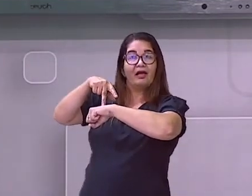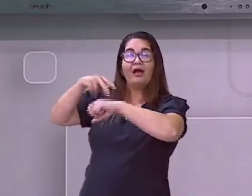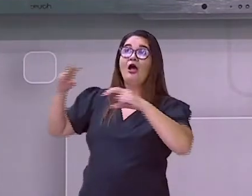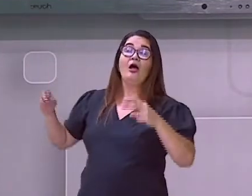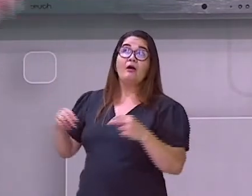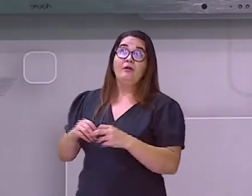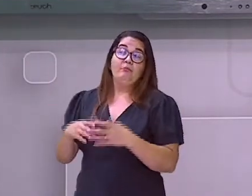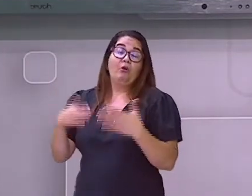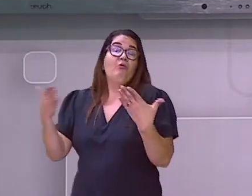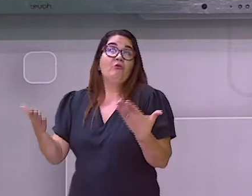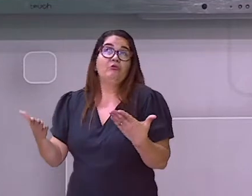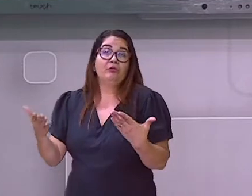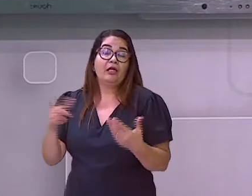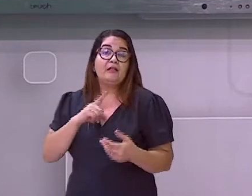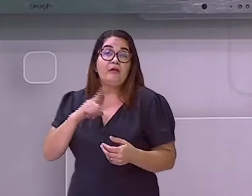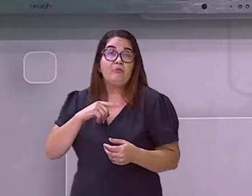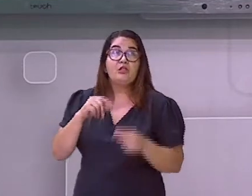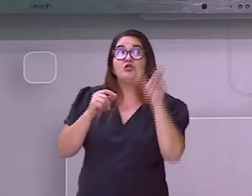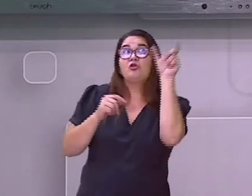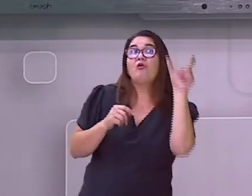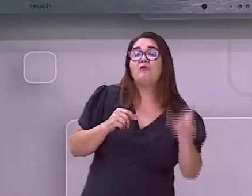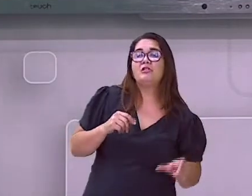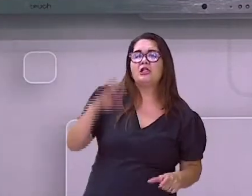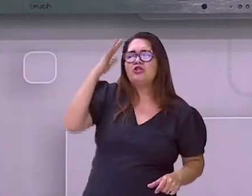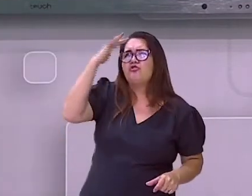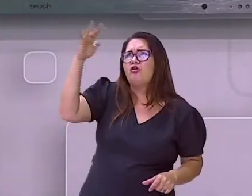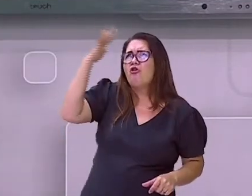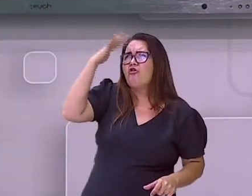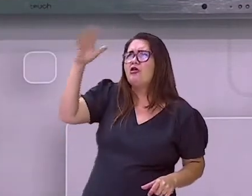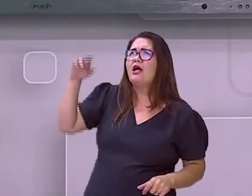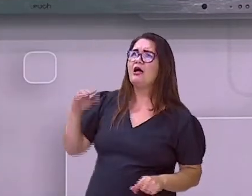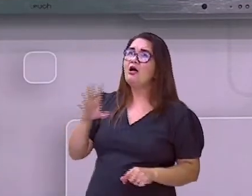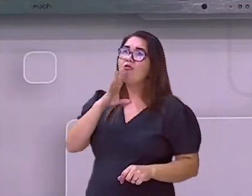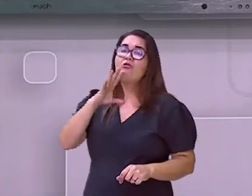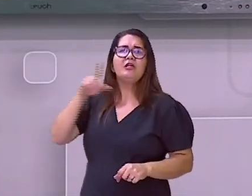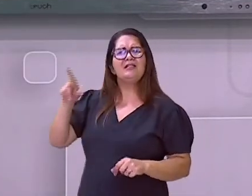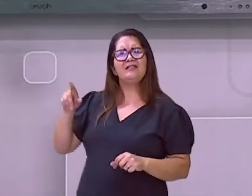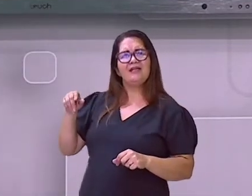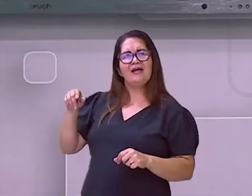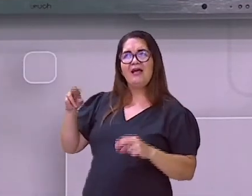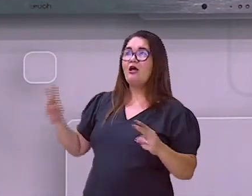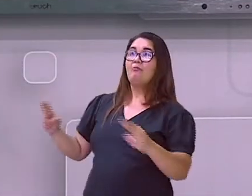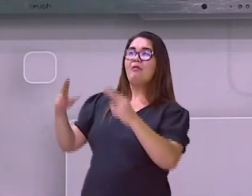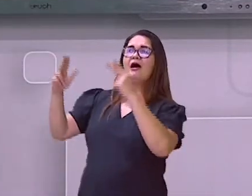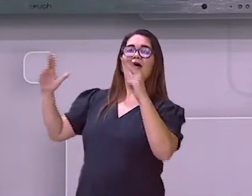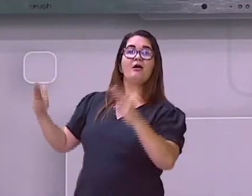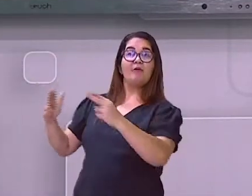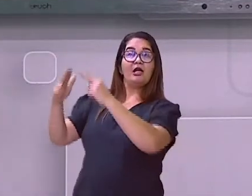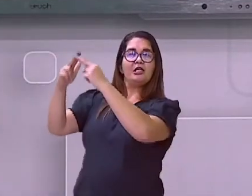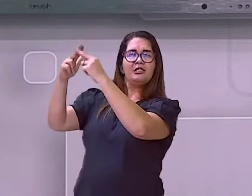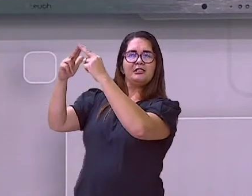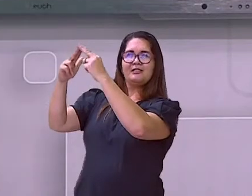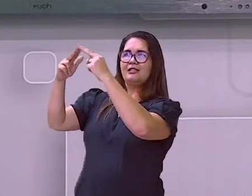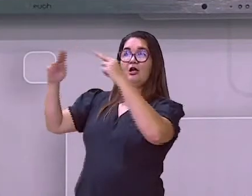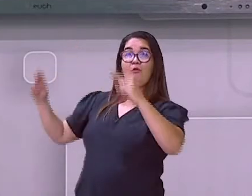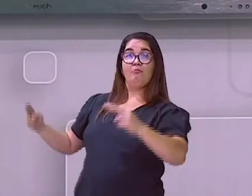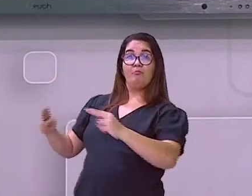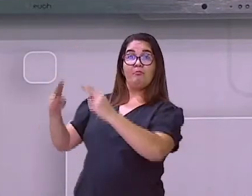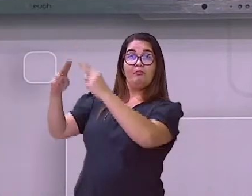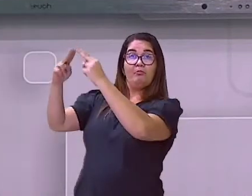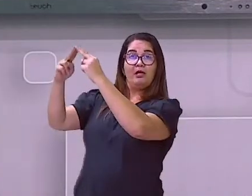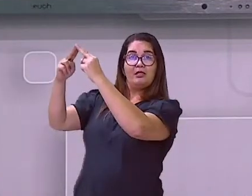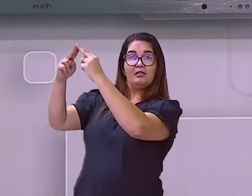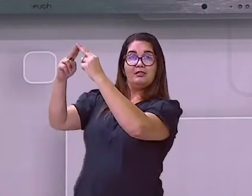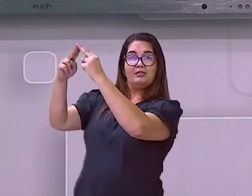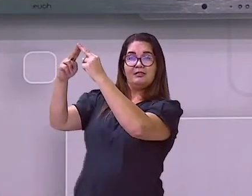quero conhecer Londres. Mas dificilmente você ouve alguém falar desses países. Porém,